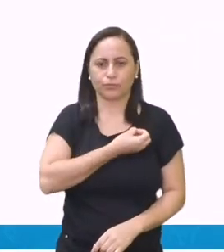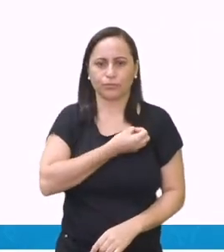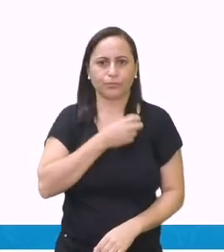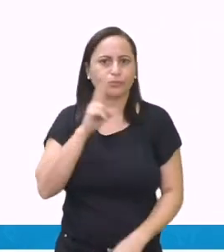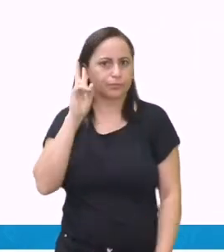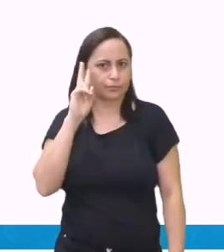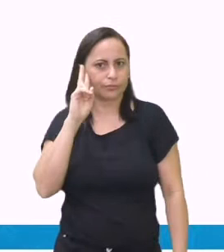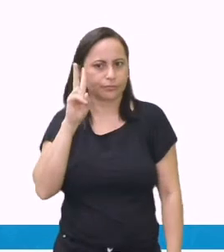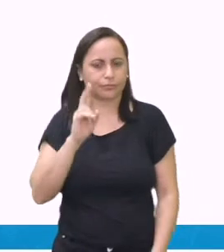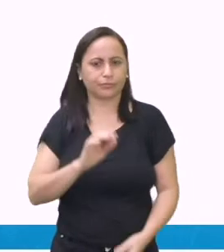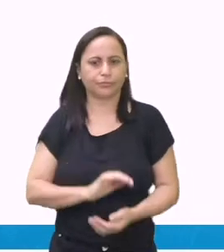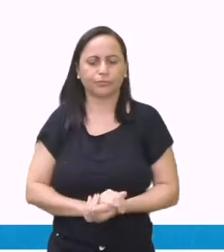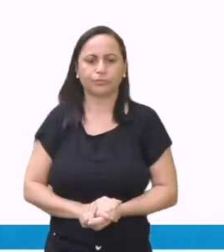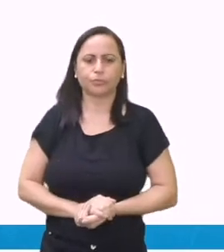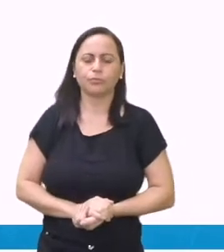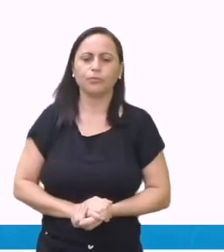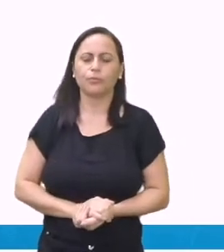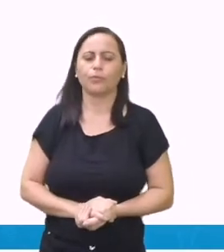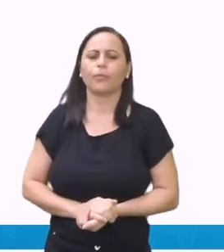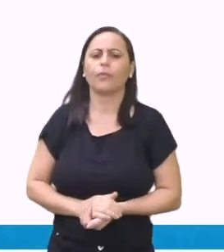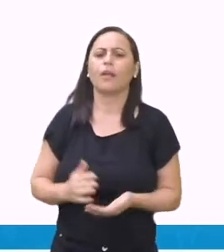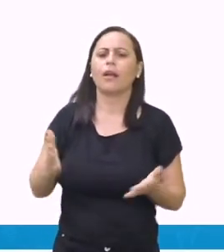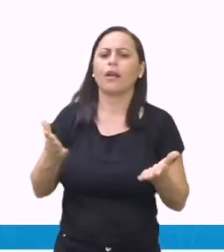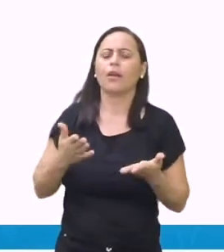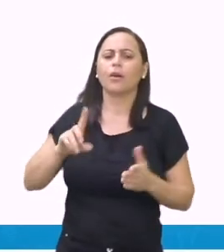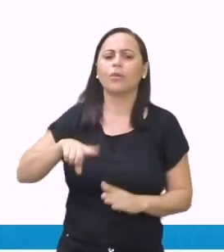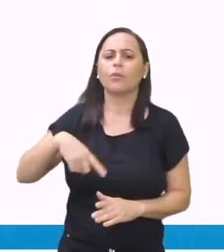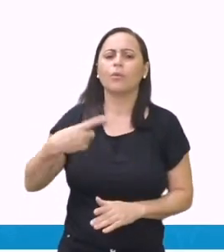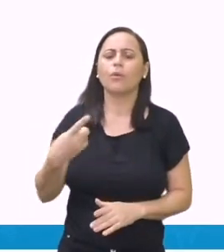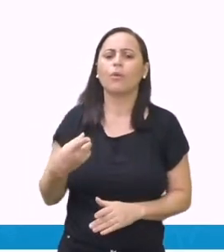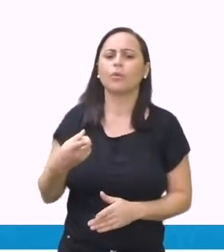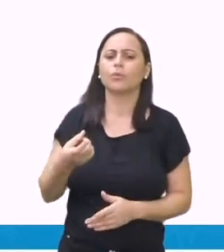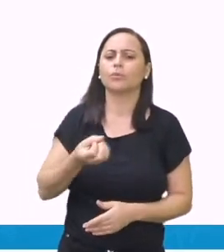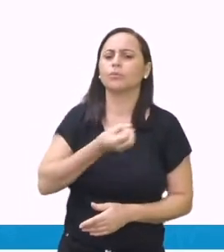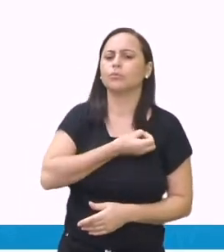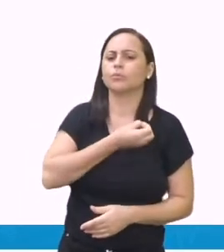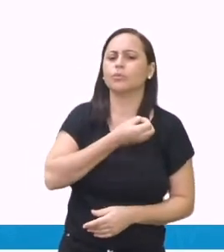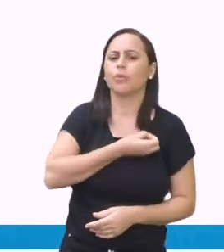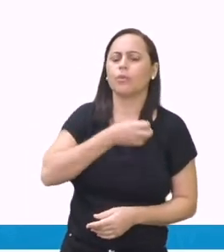disso. Agora a letra D e última. Como é que eu leio esse número?